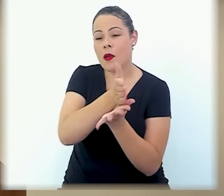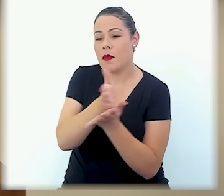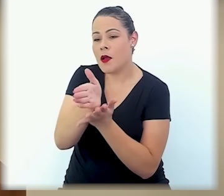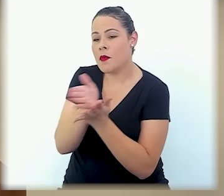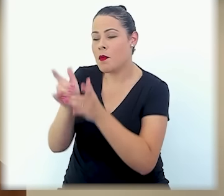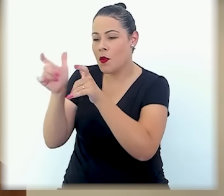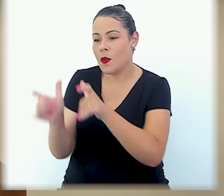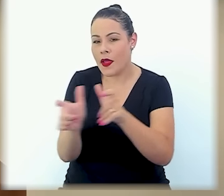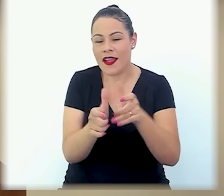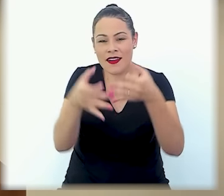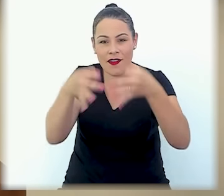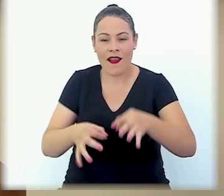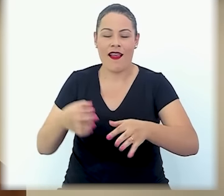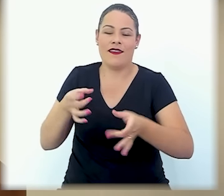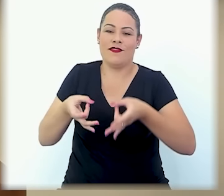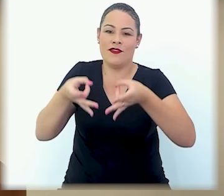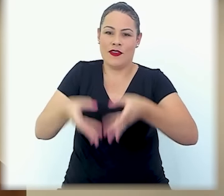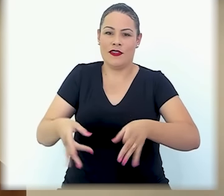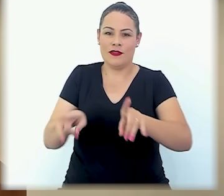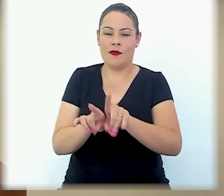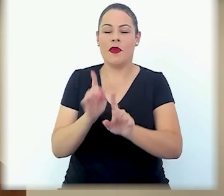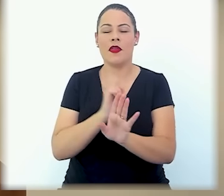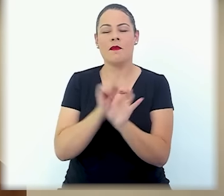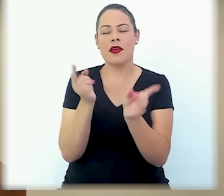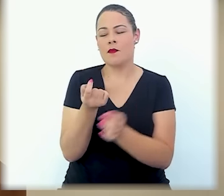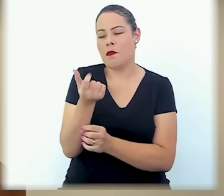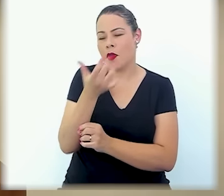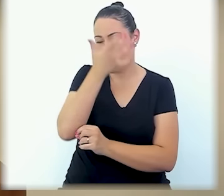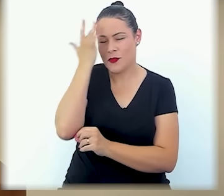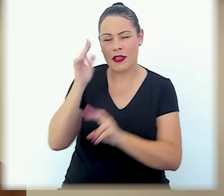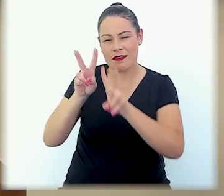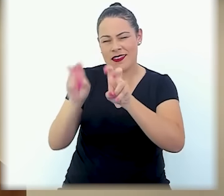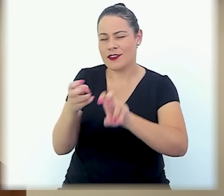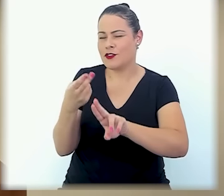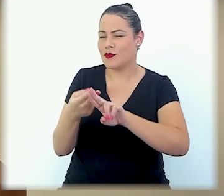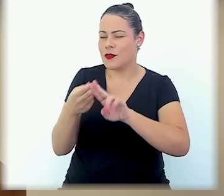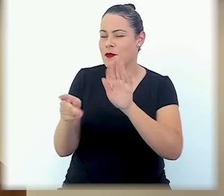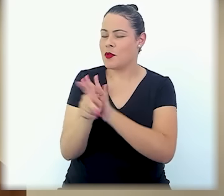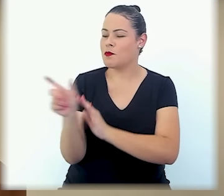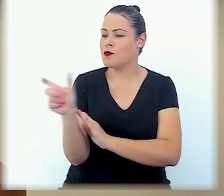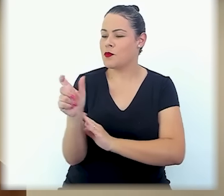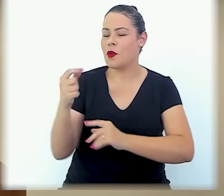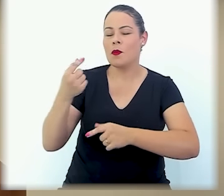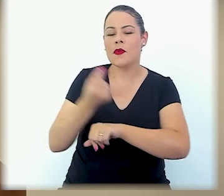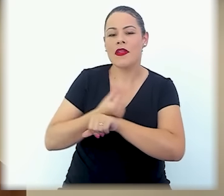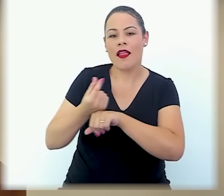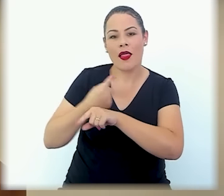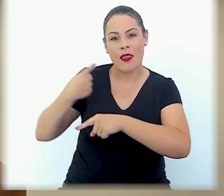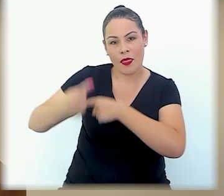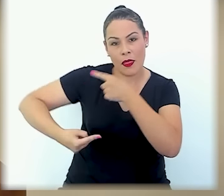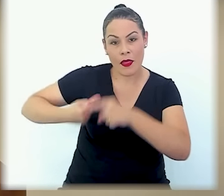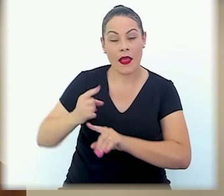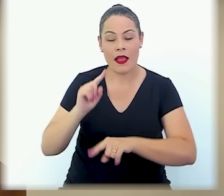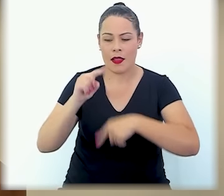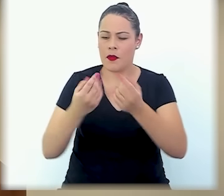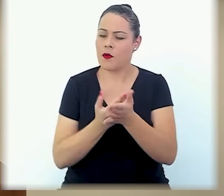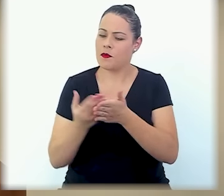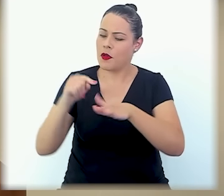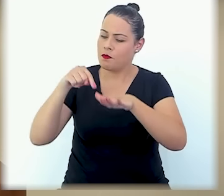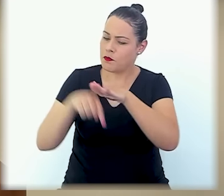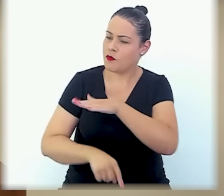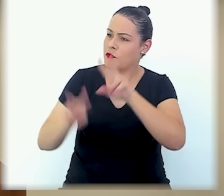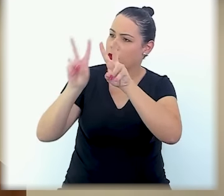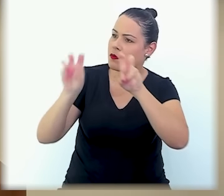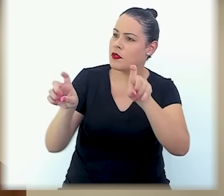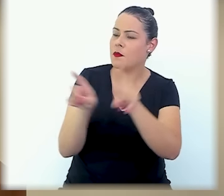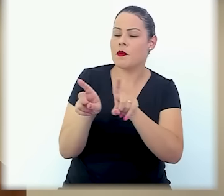muito pouco a gente conhecia sobre essa pegada, né, de economia circular. E quando a gente começou a aprofundar, né, que é